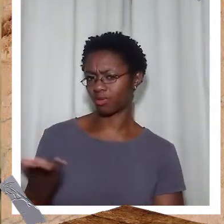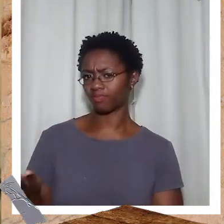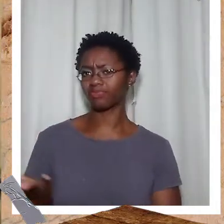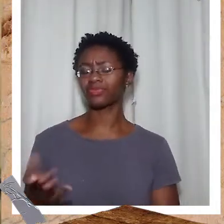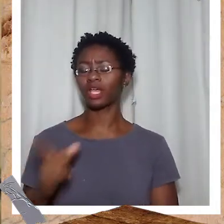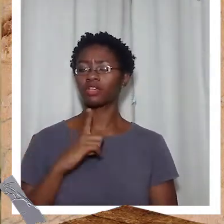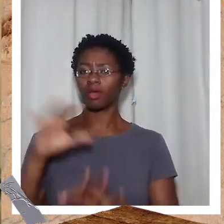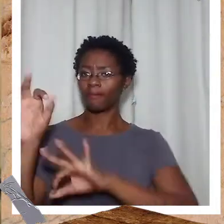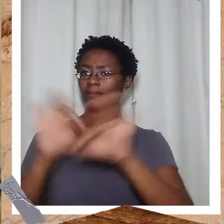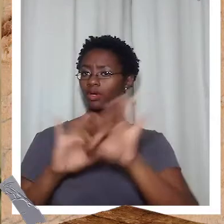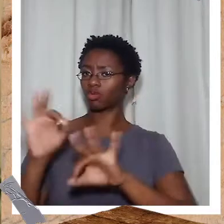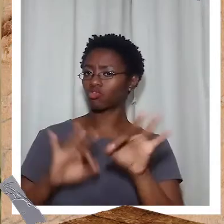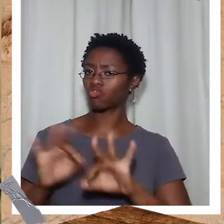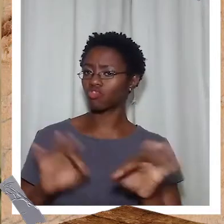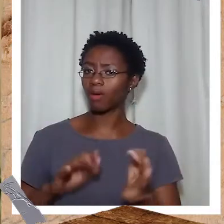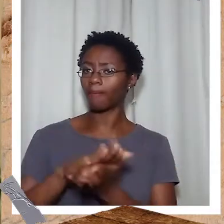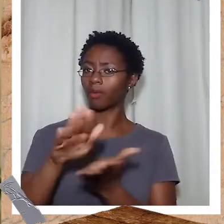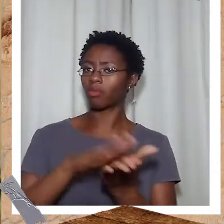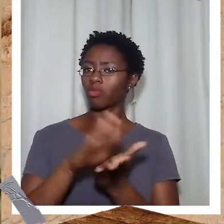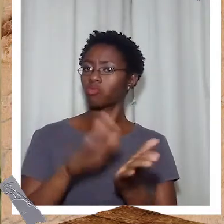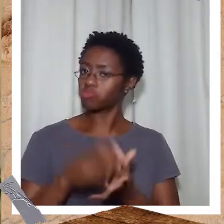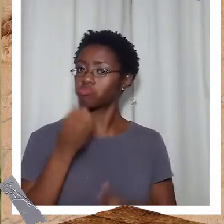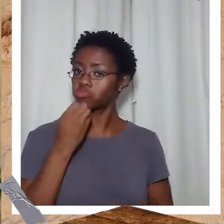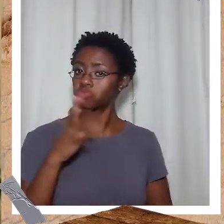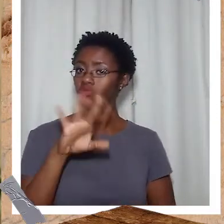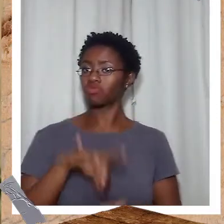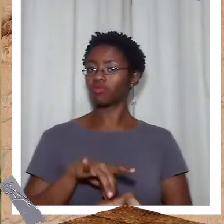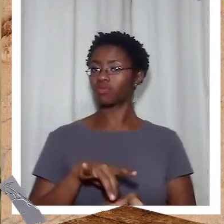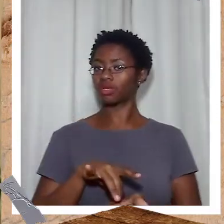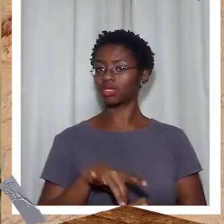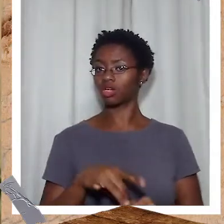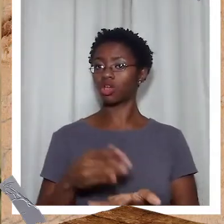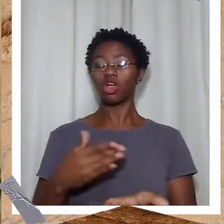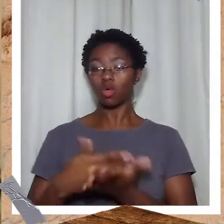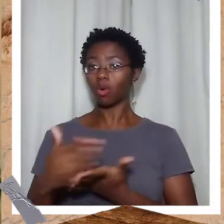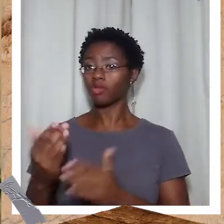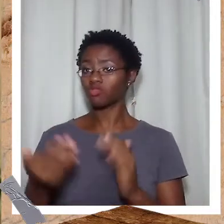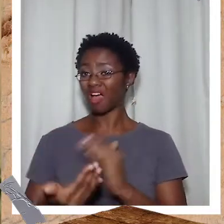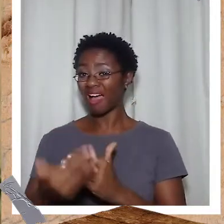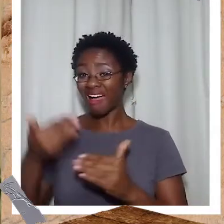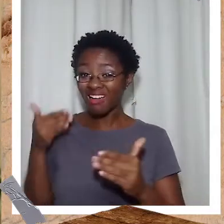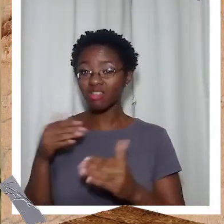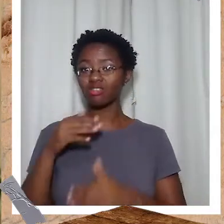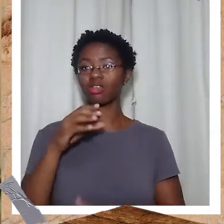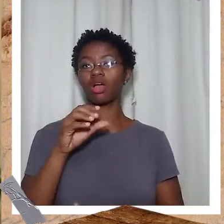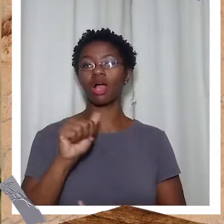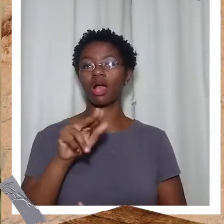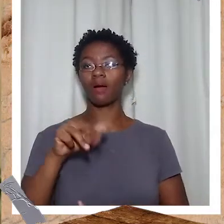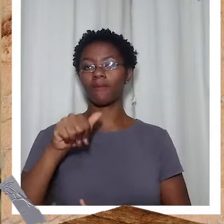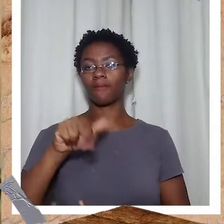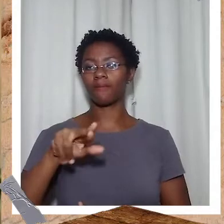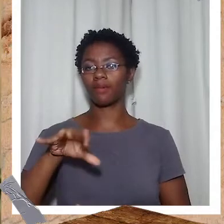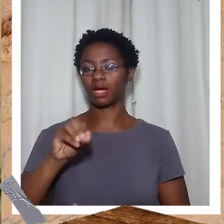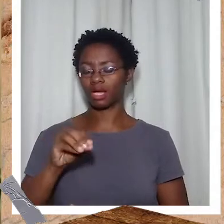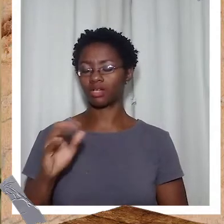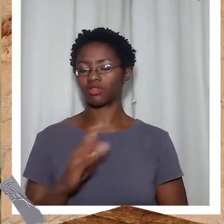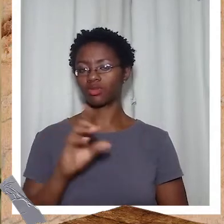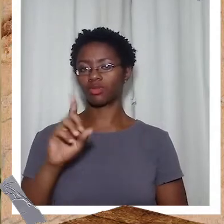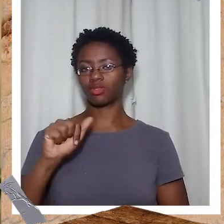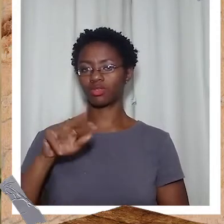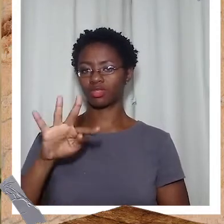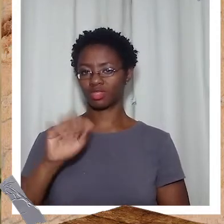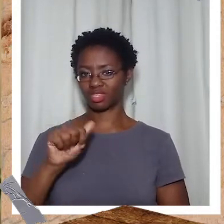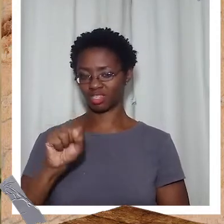de publicação consistente, que começou mesmo antes de Audálio Dantas, de maneira mais específica, até onde nós conseguimos encontrar,